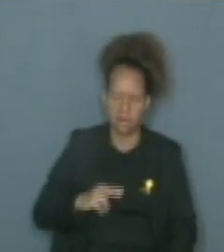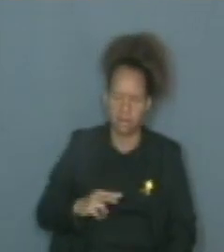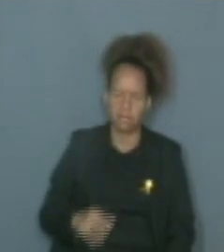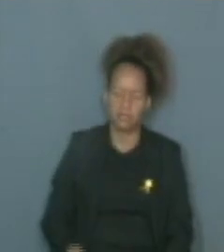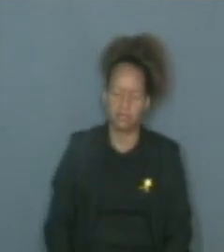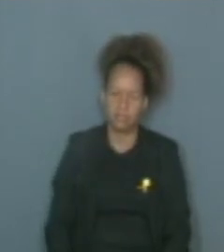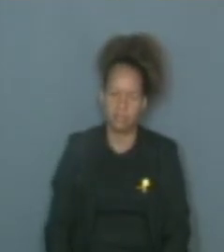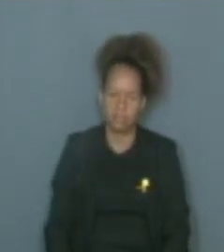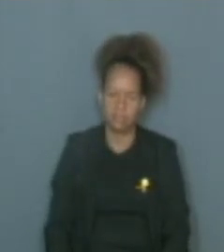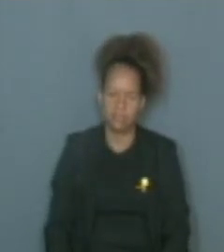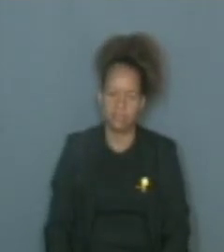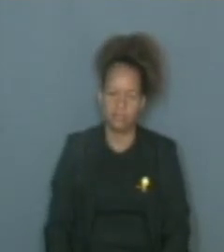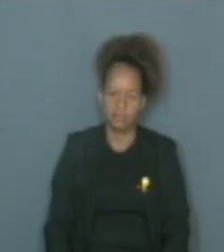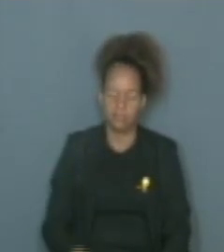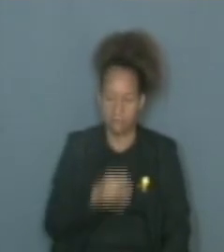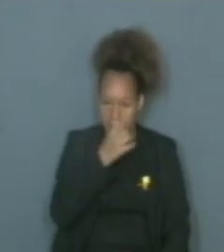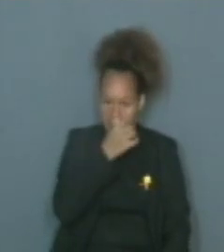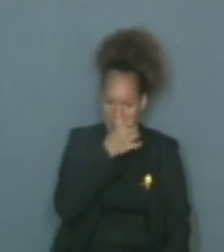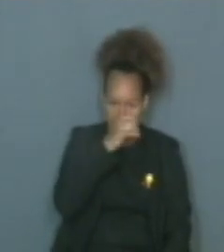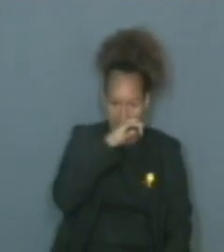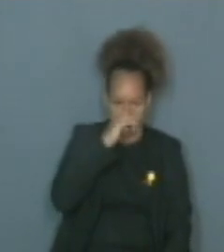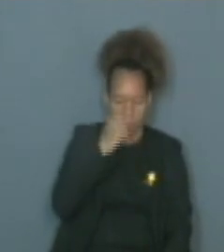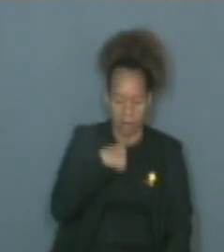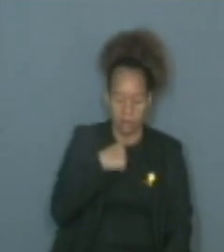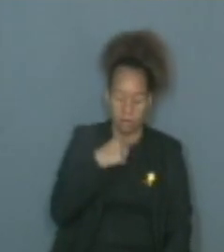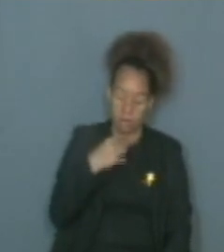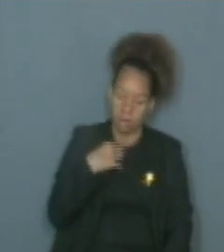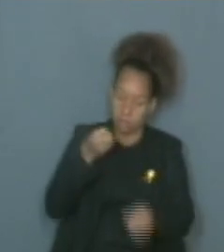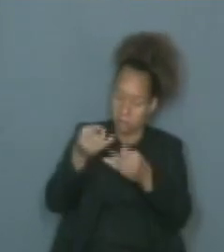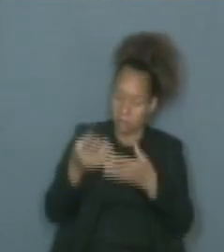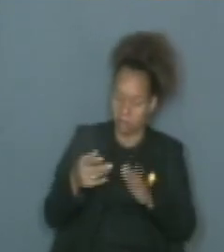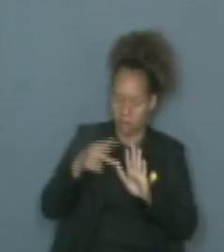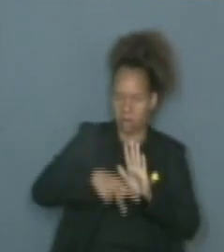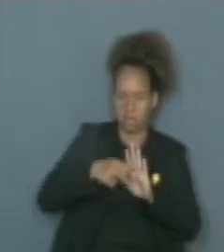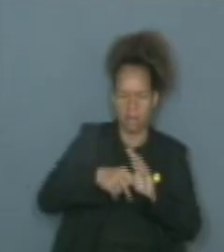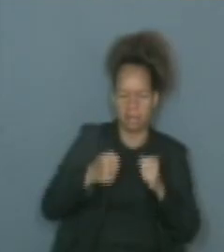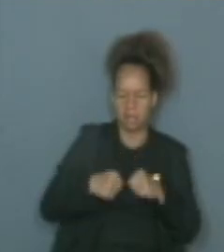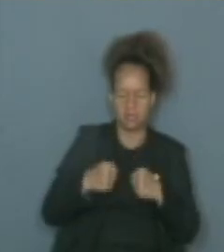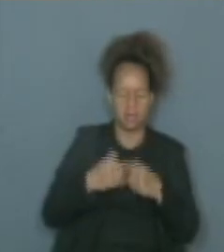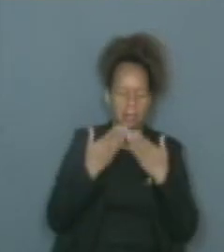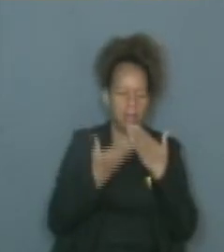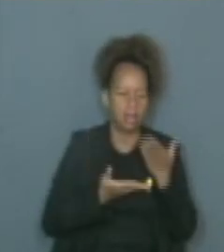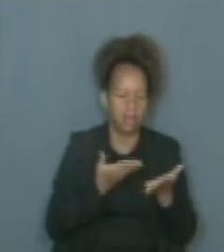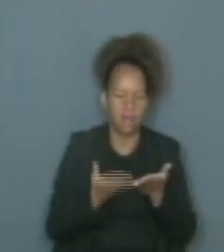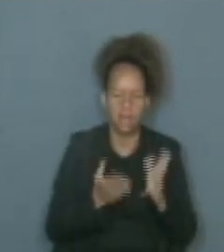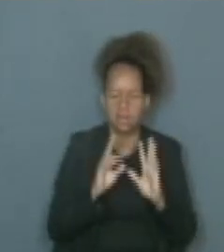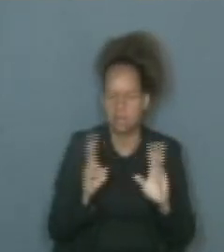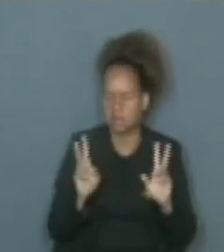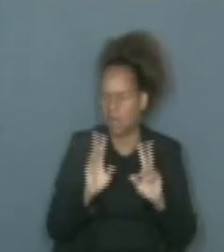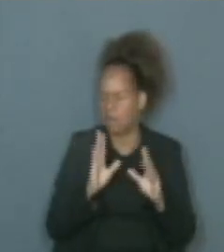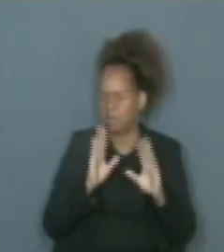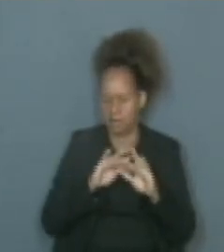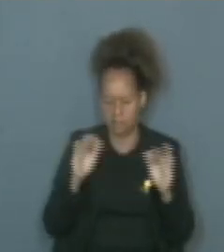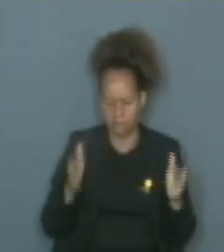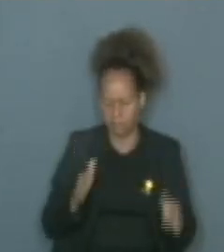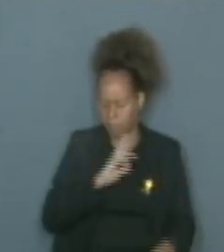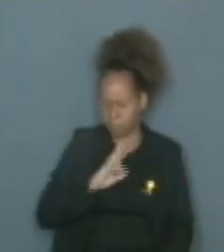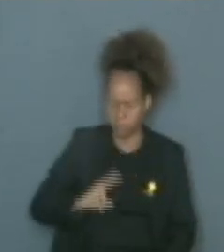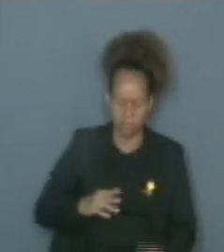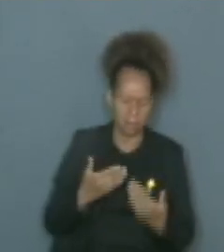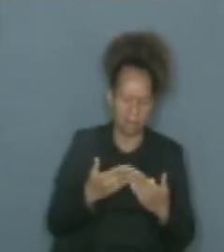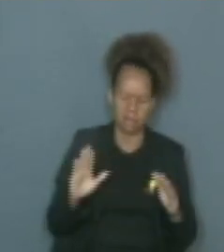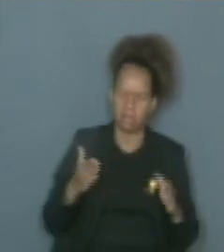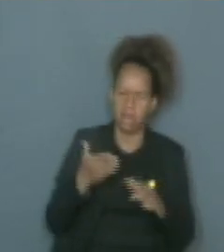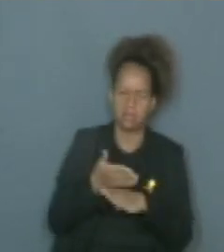conte que, no meu caso, se eu for relator de algum projeto, nunca ninguém vai precisar mendigar. Meu gabinete sempre esteve de portas abertas, todos os vereadores